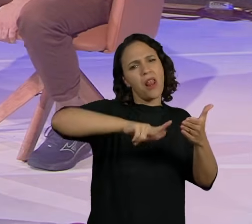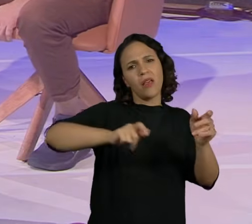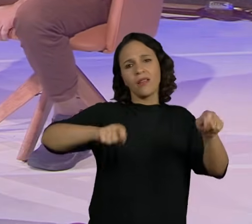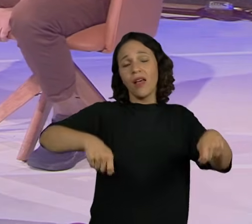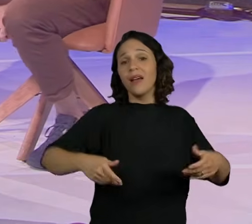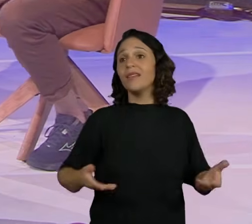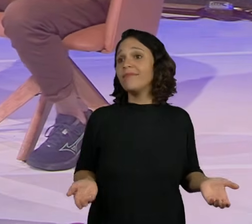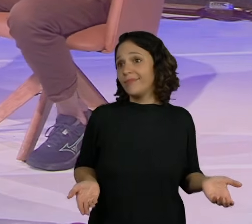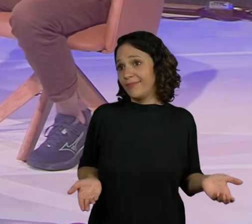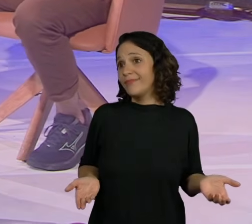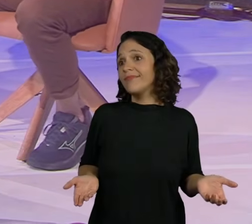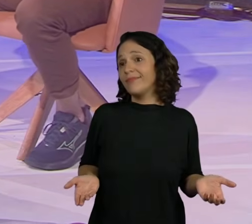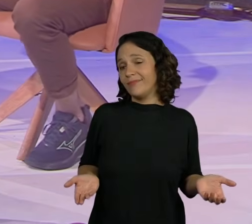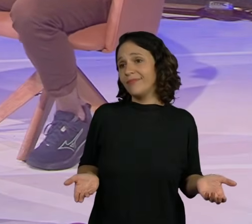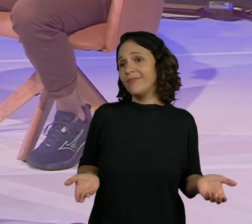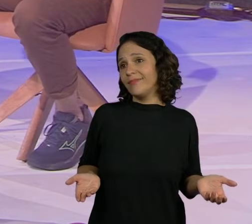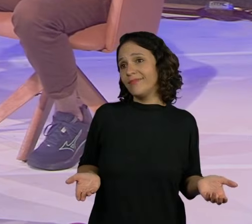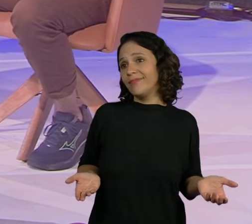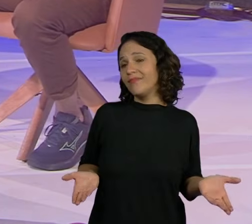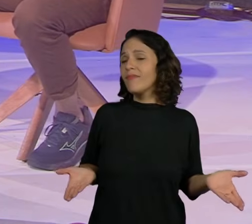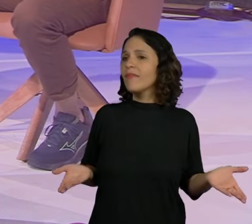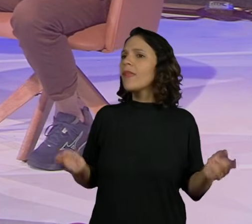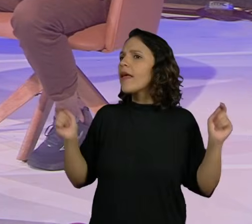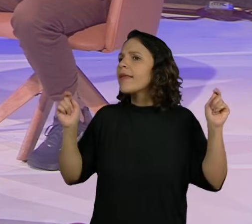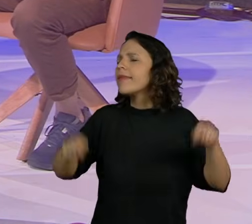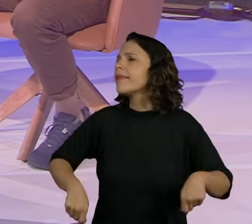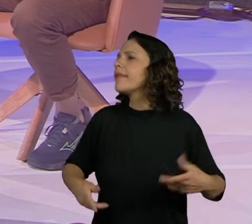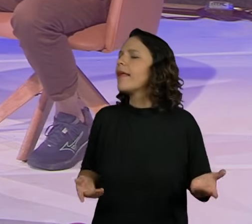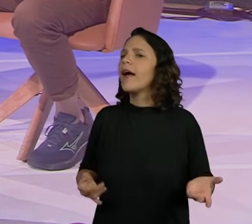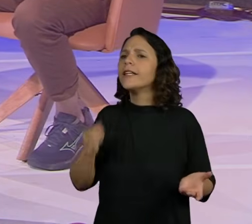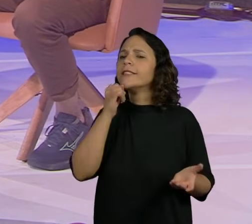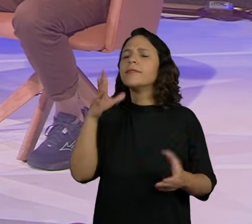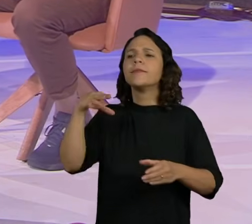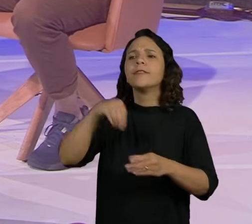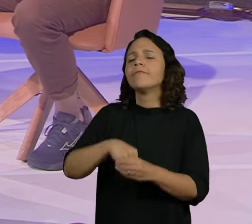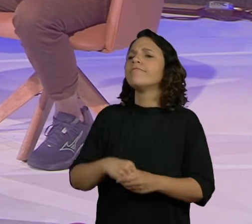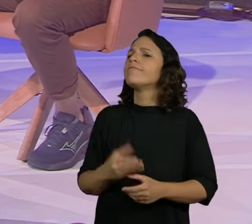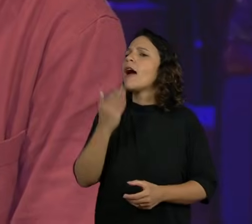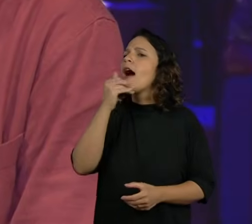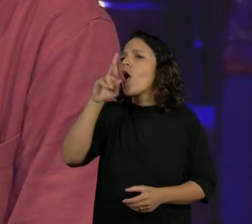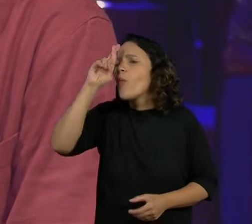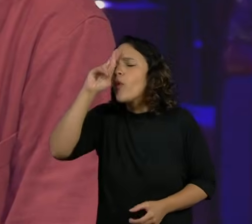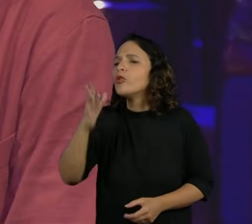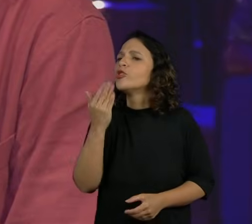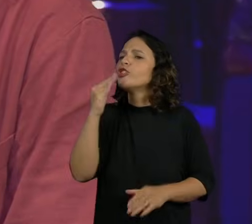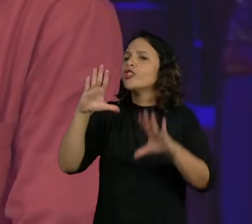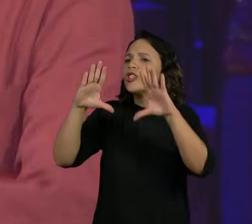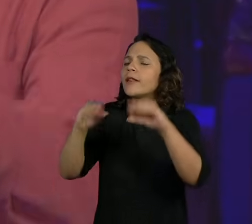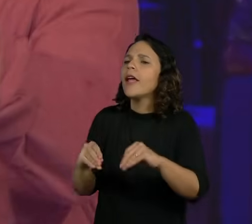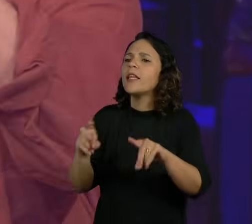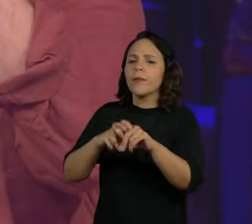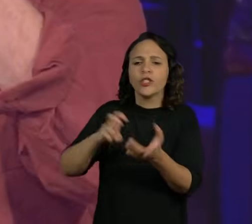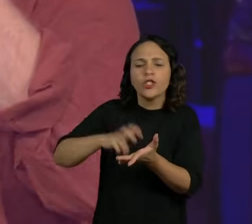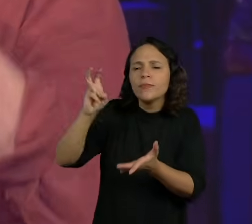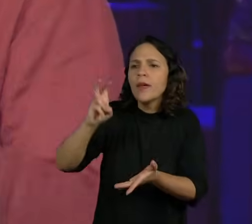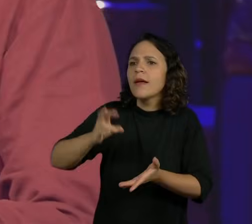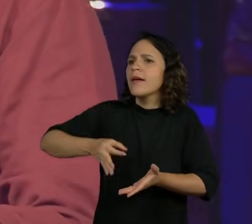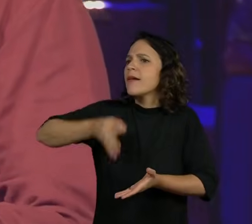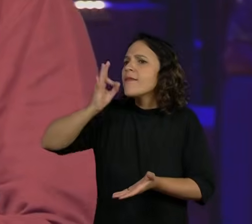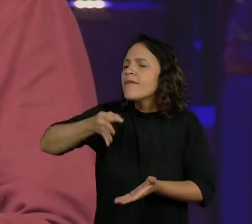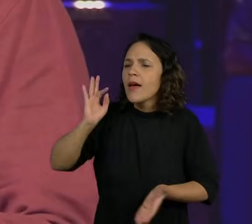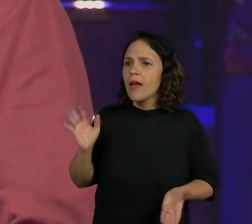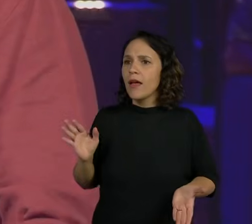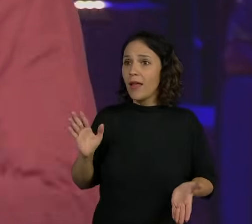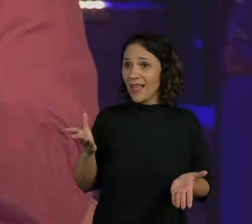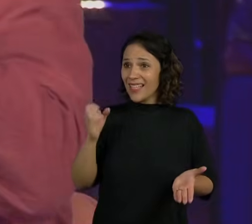Exatamente isso, né? Entendeu? Né? E você vai ter almoço, jantar e café da manhã. Se você faz